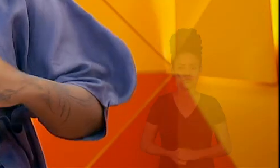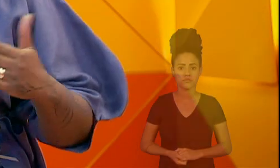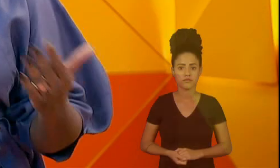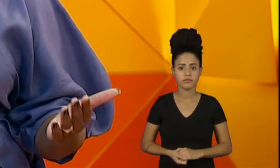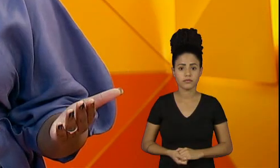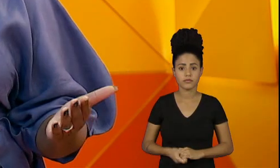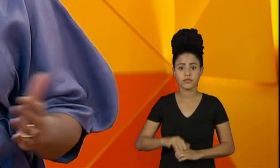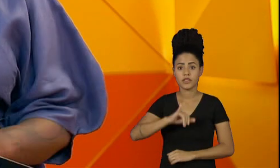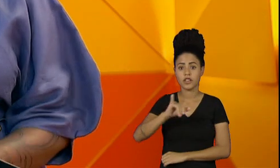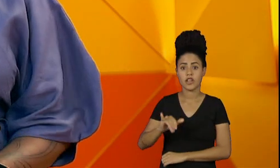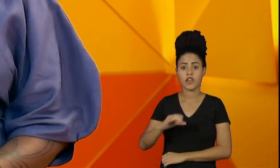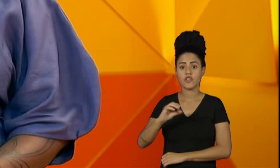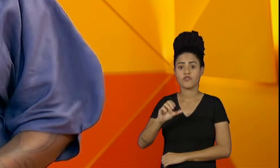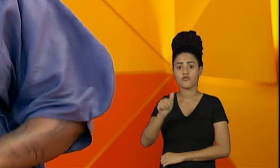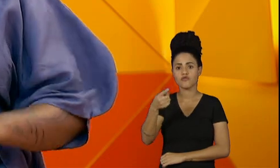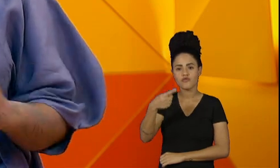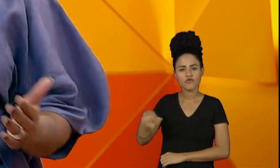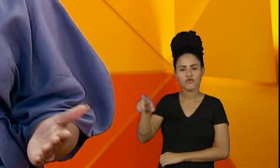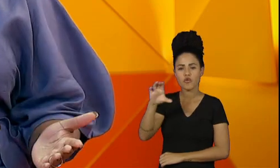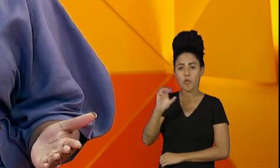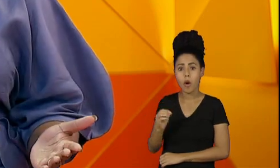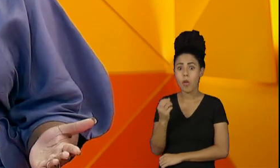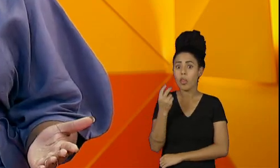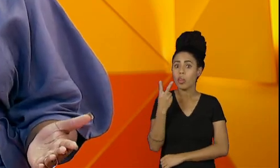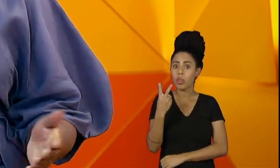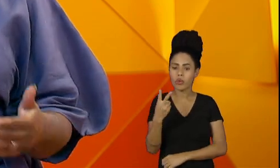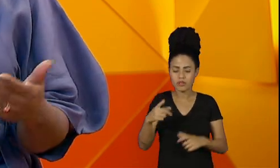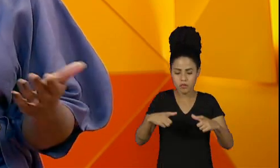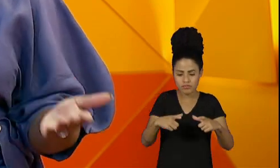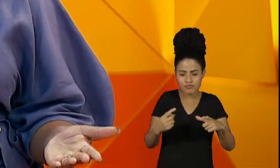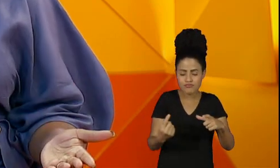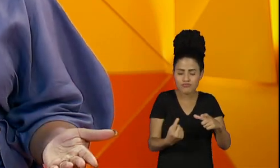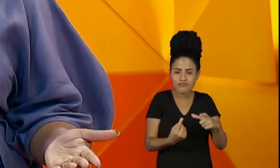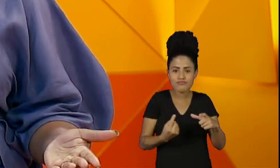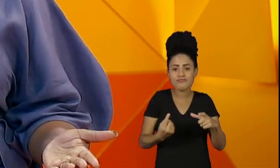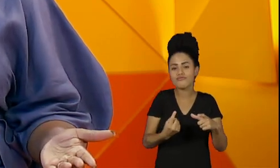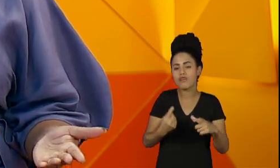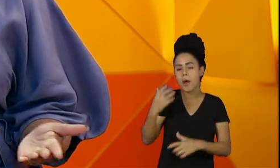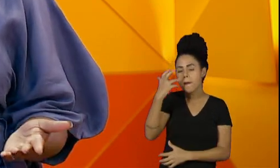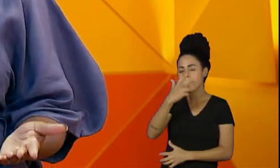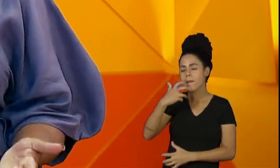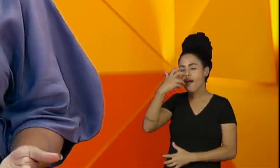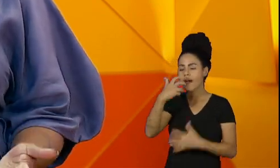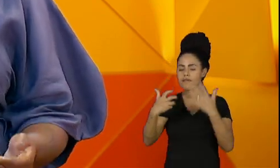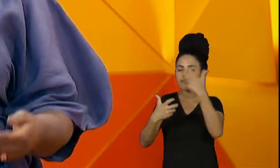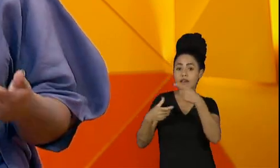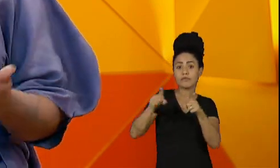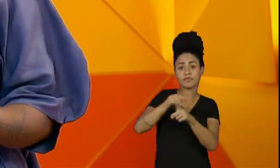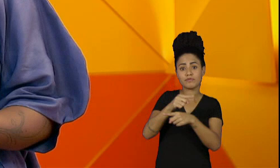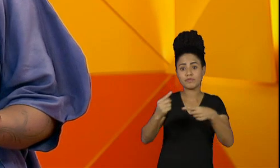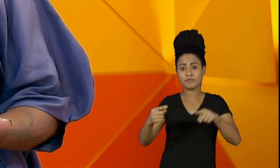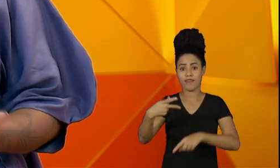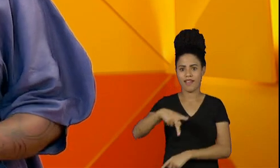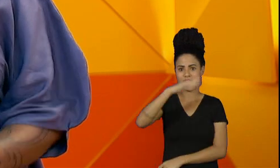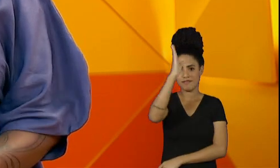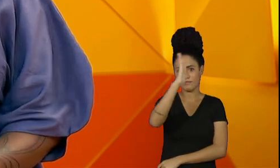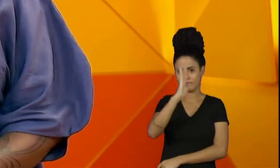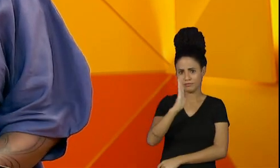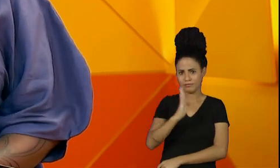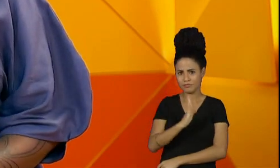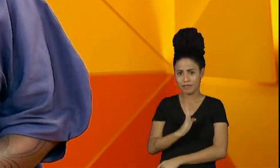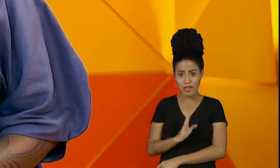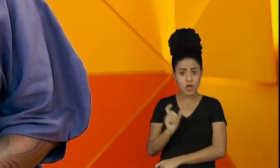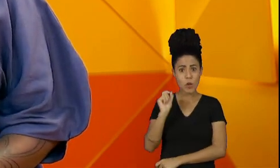João do Vale não precisou de mais de 2 discos lançados para gravar seu nome na história da música brasileira e se consagrar como